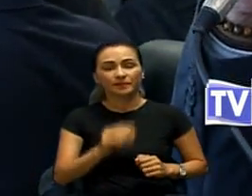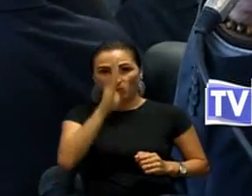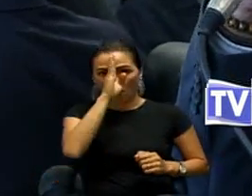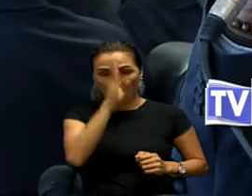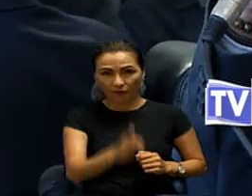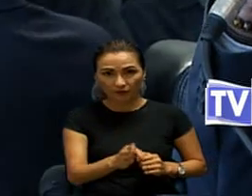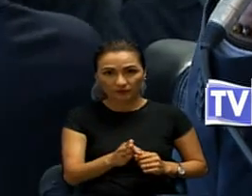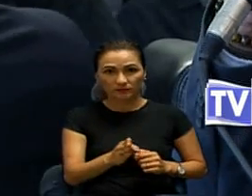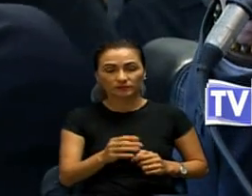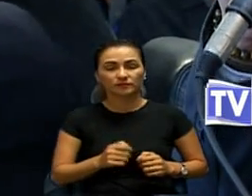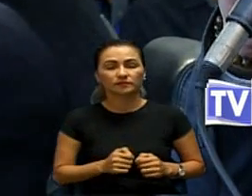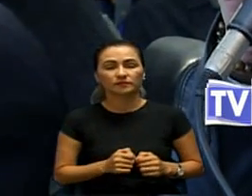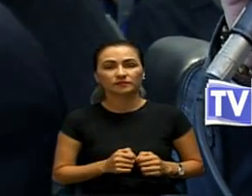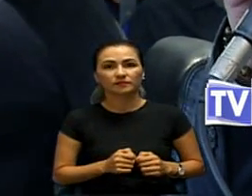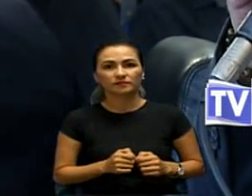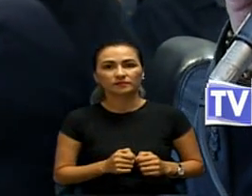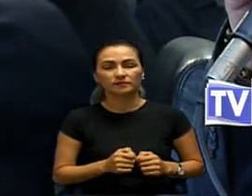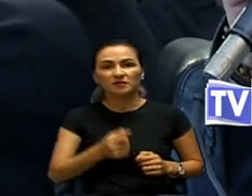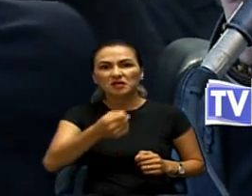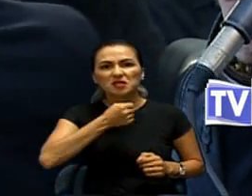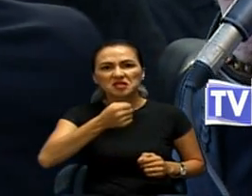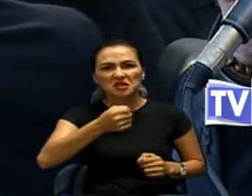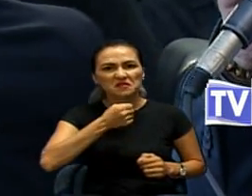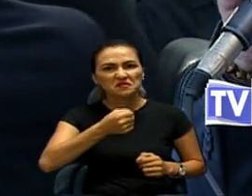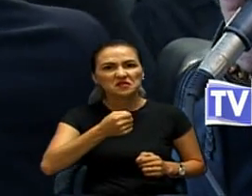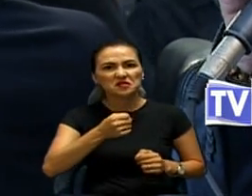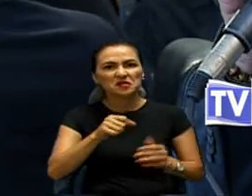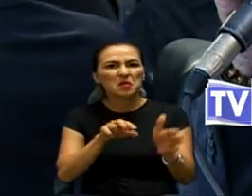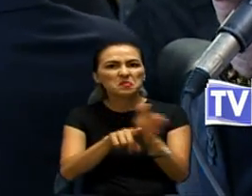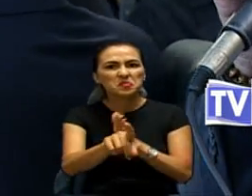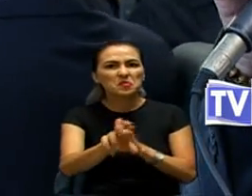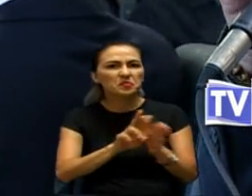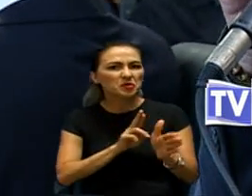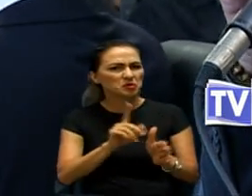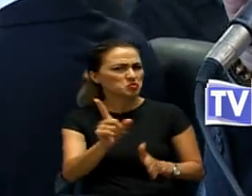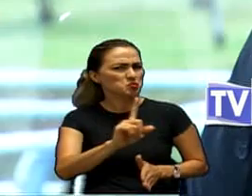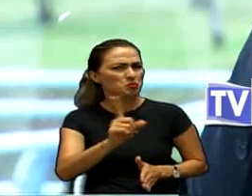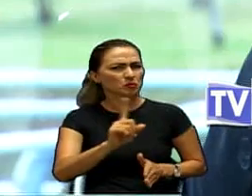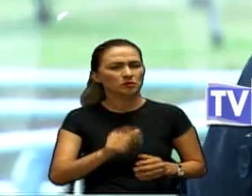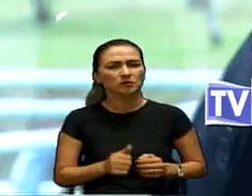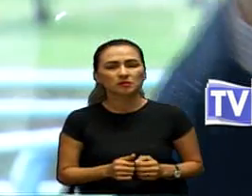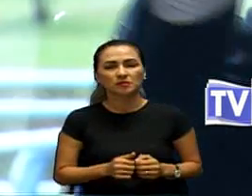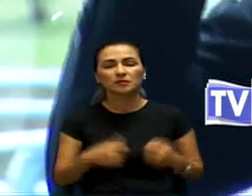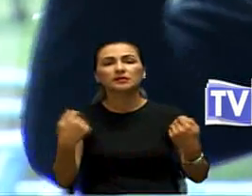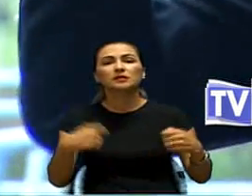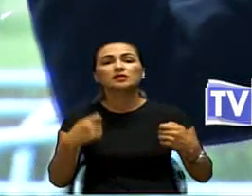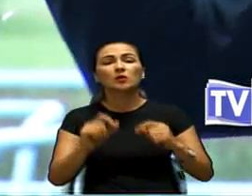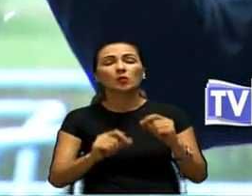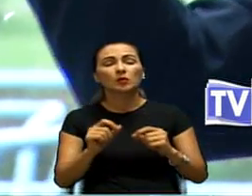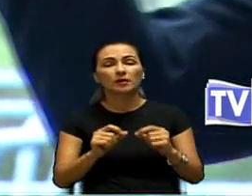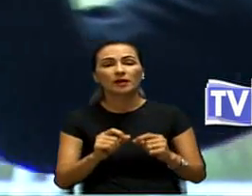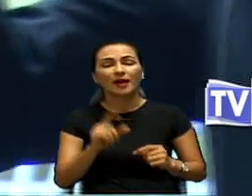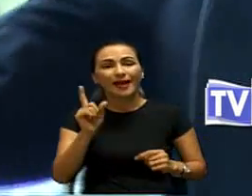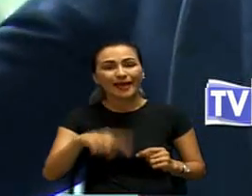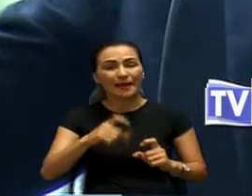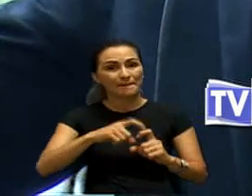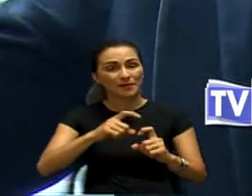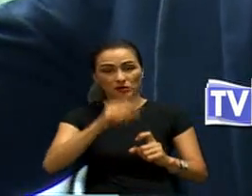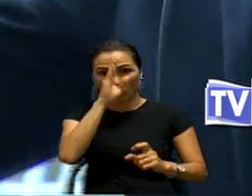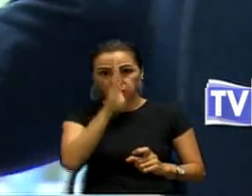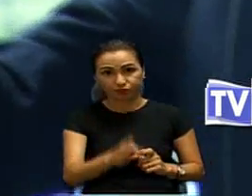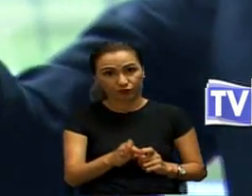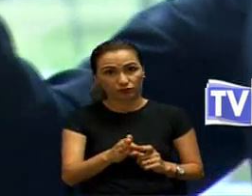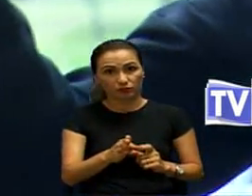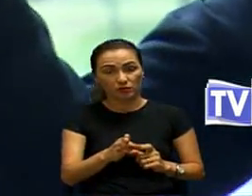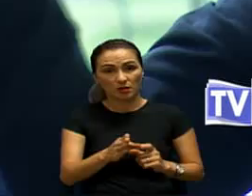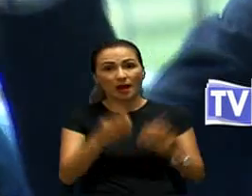objetivo. Não só entrevista. Não. Porque daí é difícil. Objetivo, senhor presidente, porque eu não sei se é coincidência...